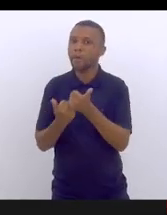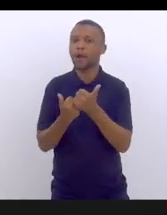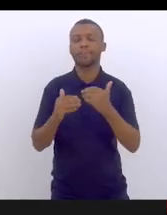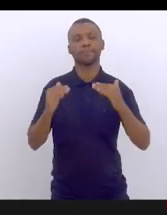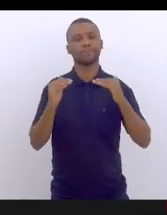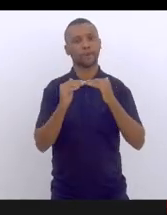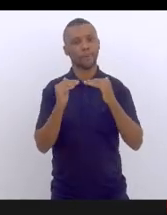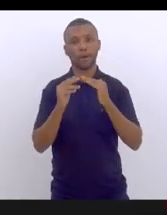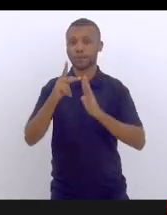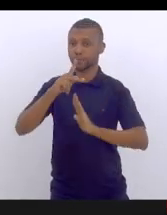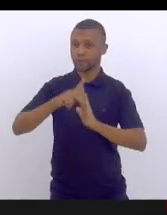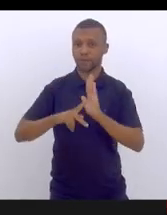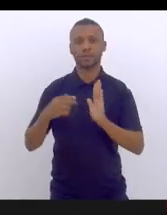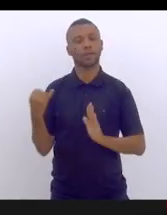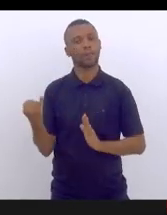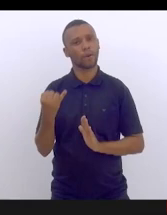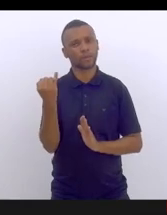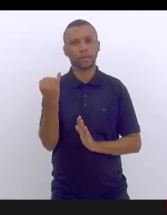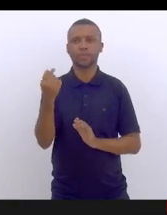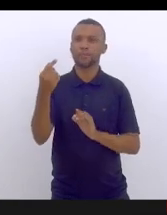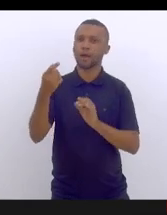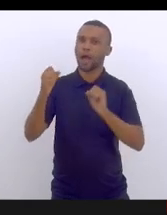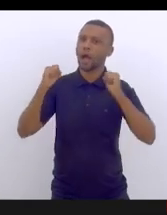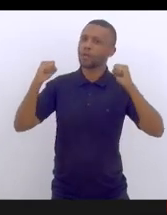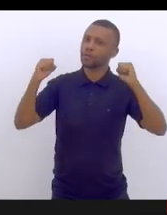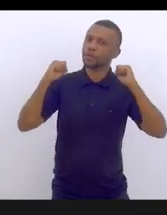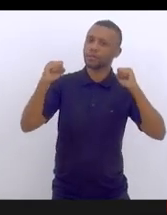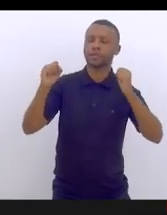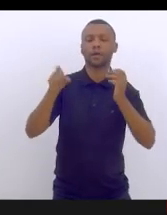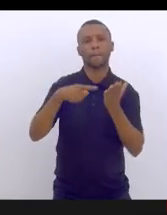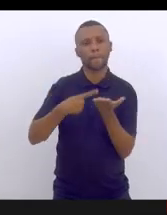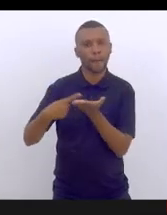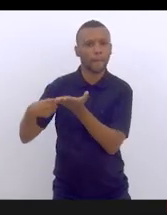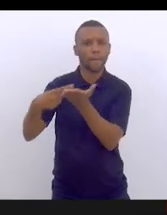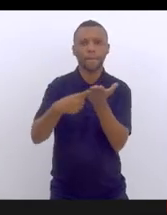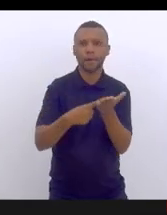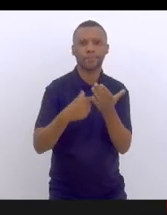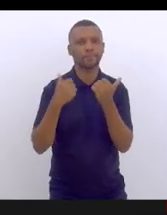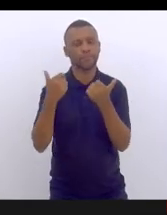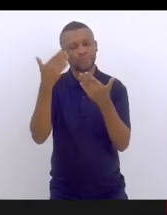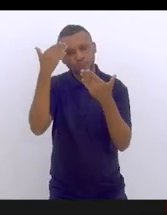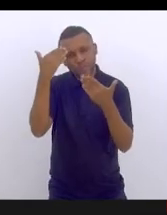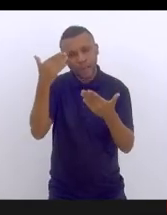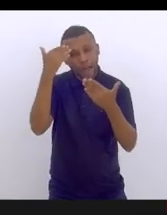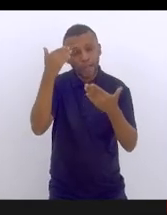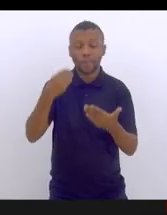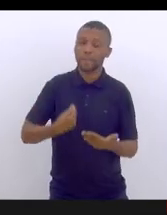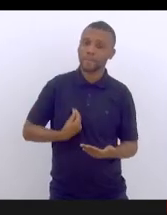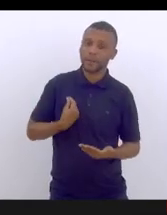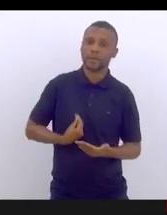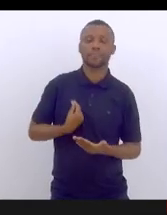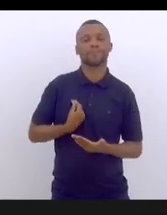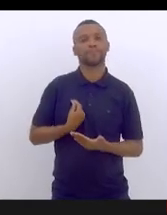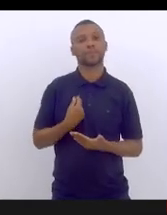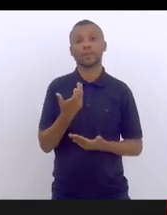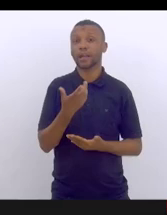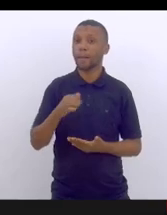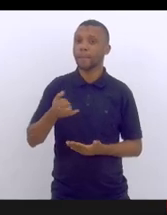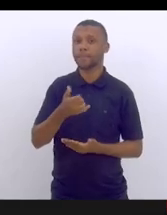esse projeto tão importante para as torcidas organizadas. Tá bom? Muito obrigado, senhora presidente, era apenas para